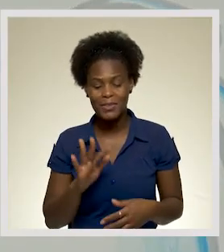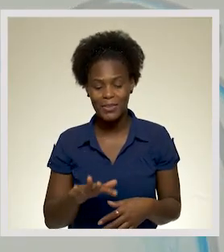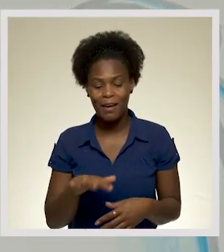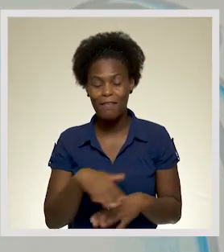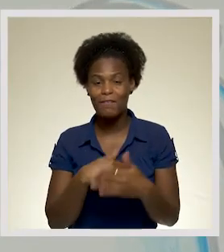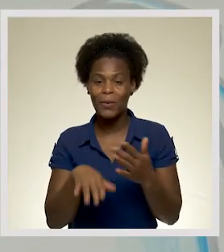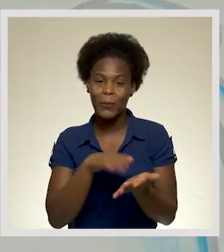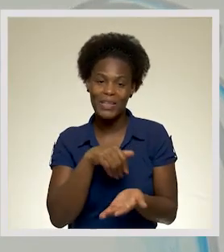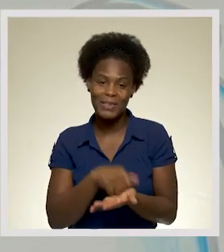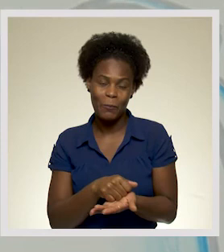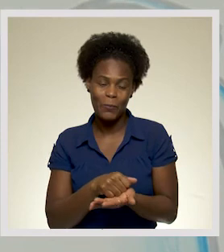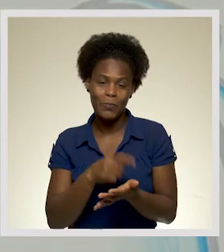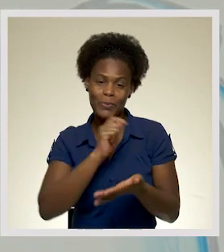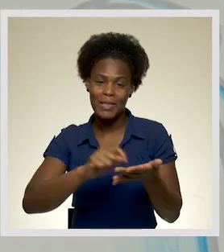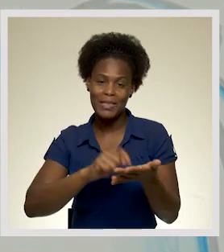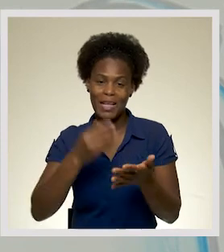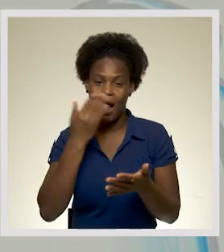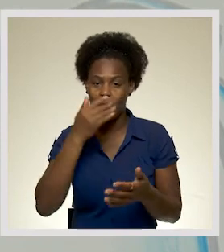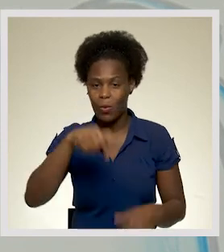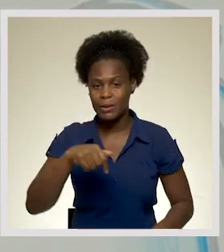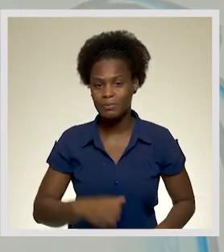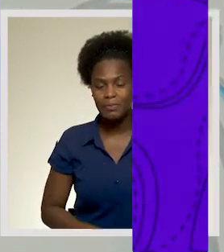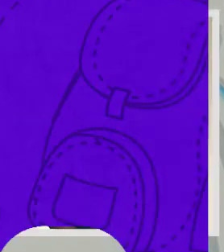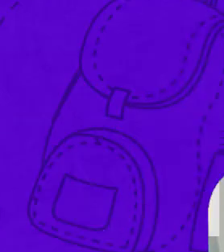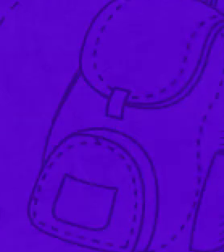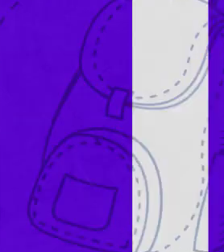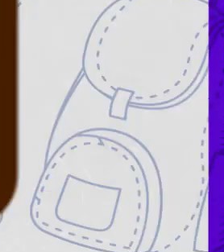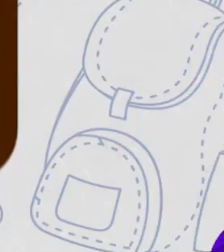correção do exercício da aula de hoje.